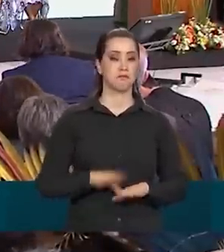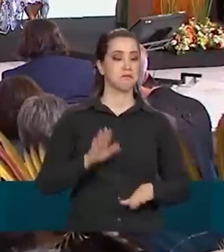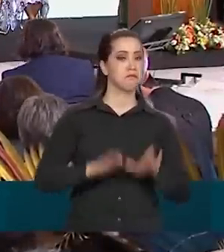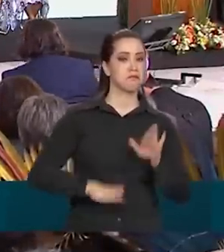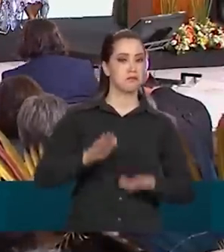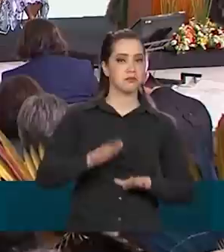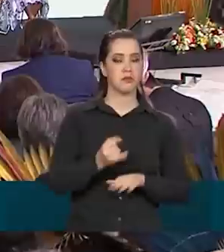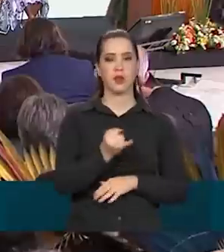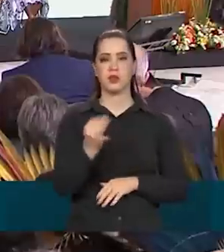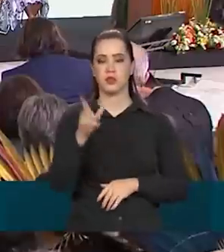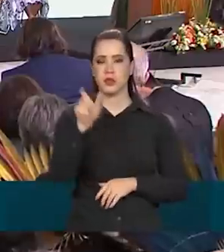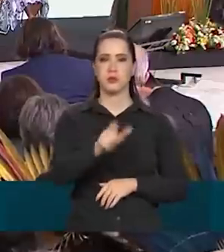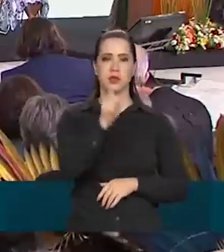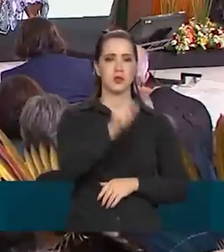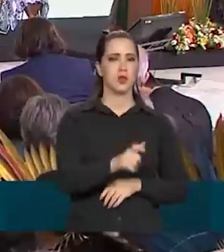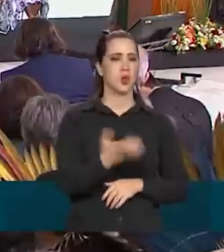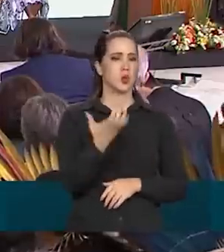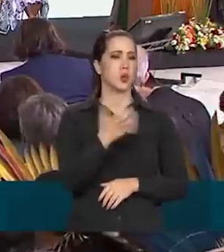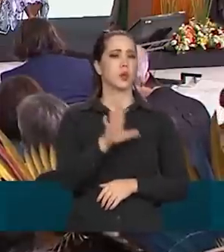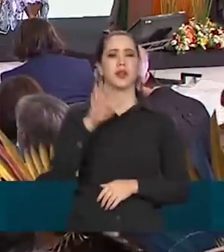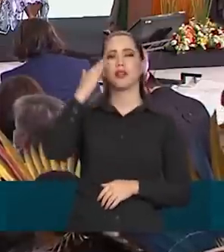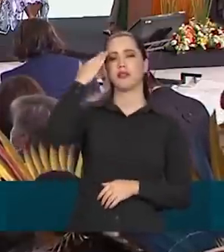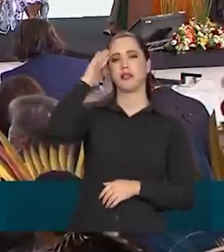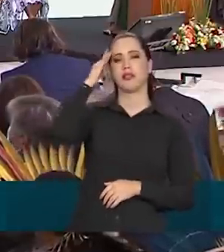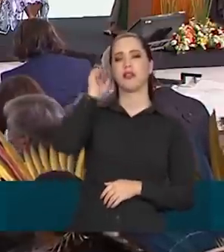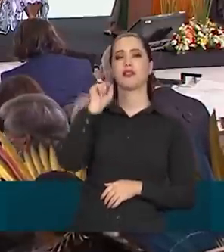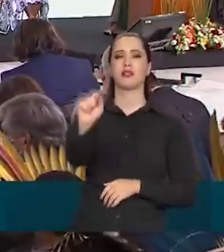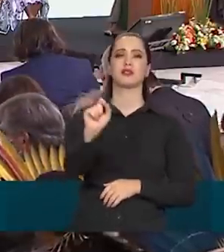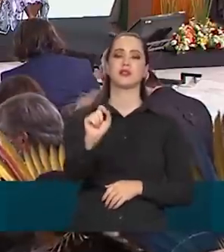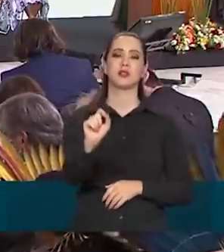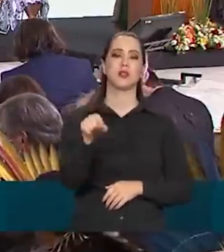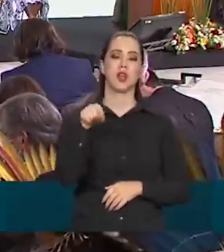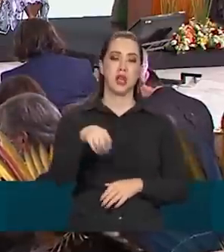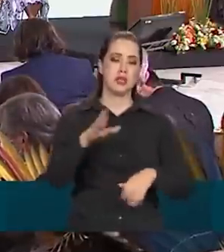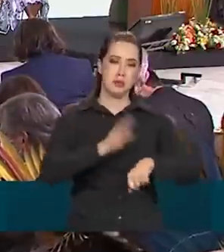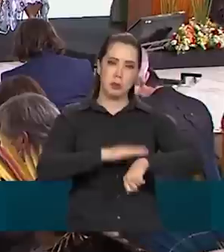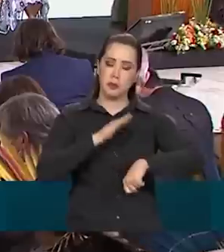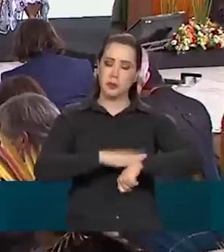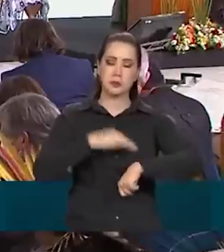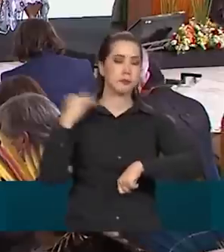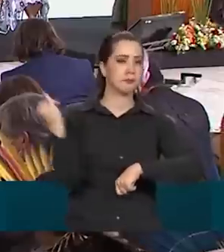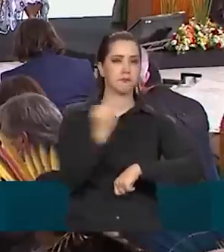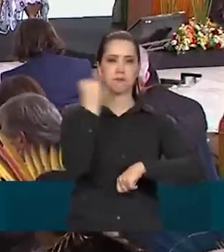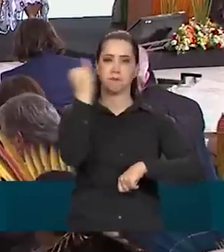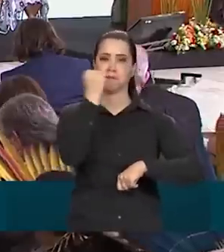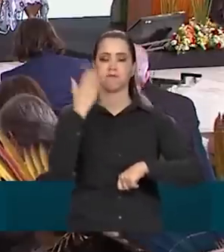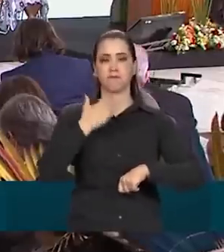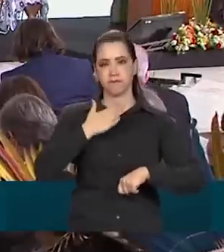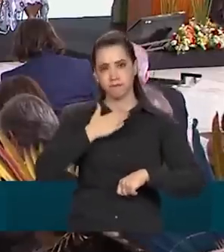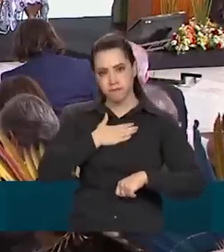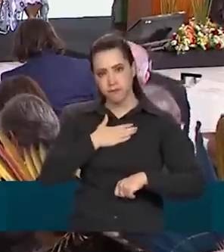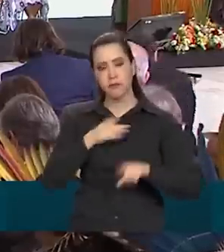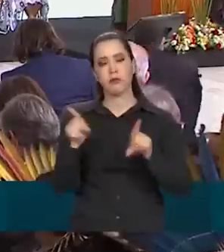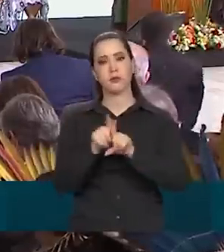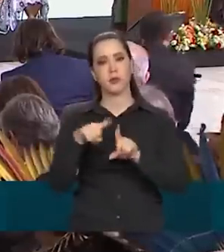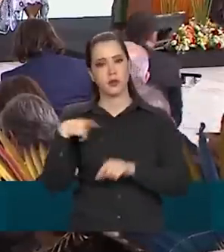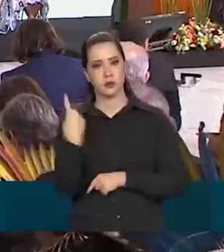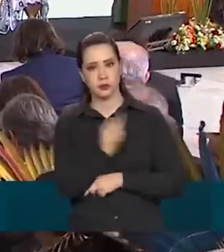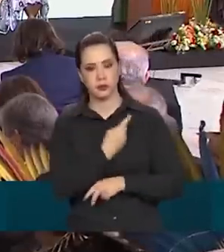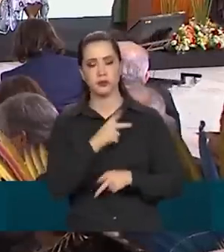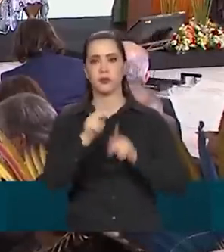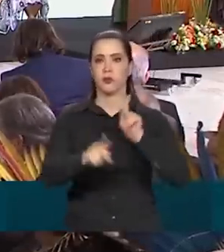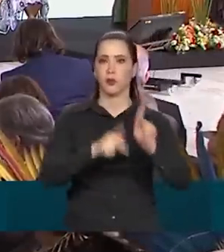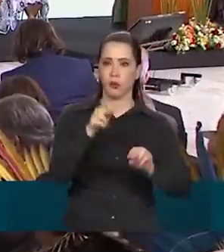Talvez muitas pessoas nunca irão entender o quanto este momento é significativo para mim e para nossos